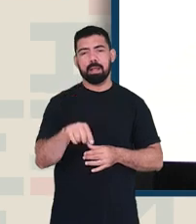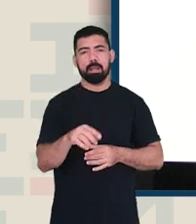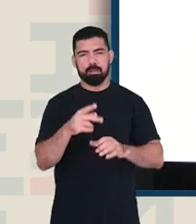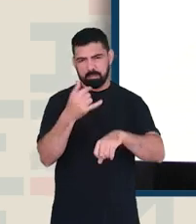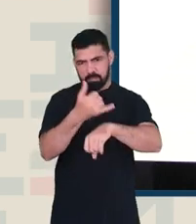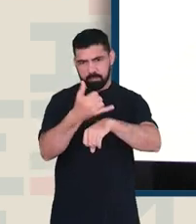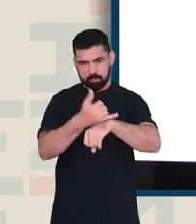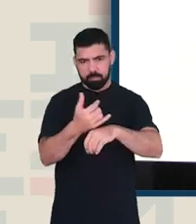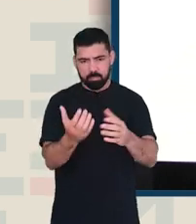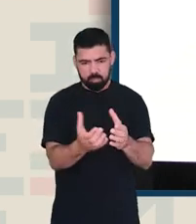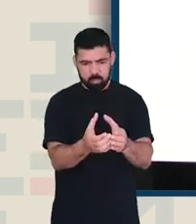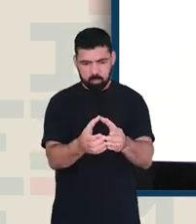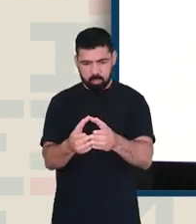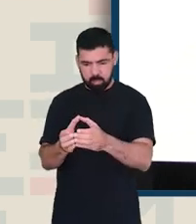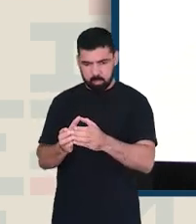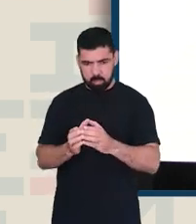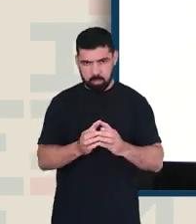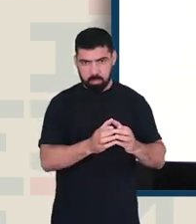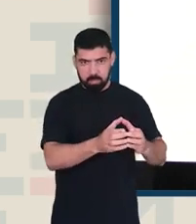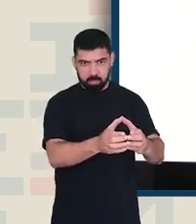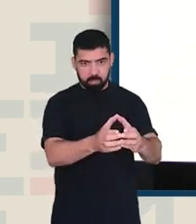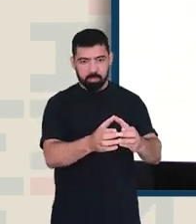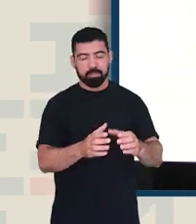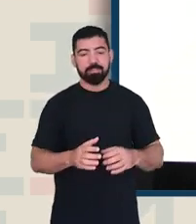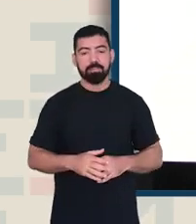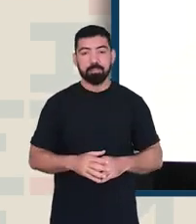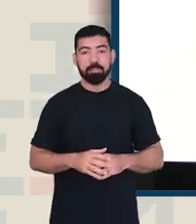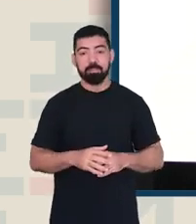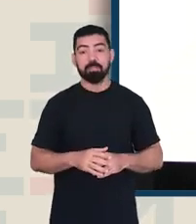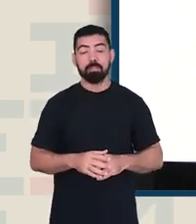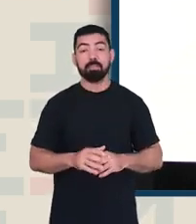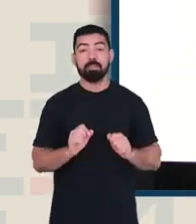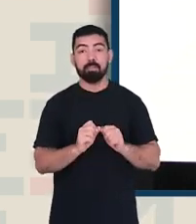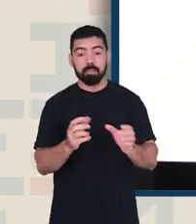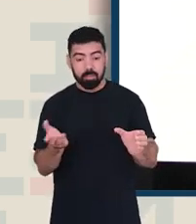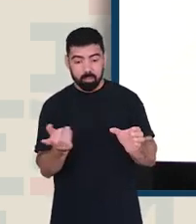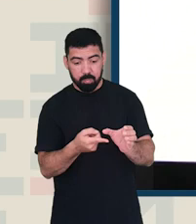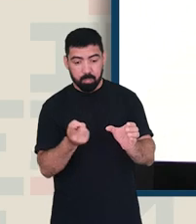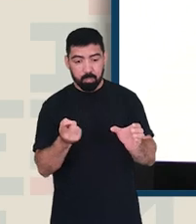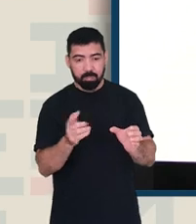metal, de bronze. E os sons do